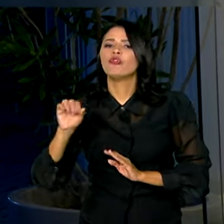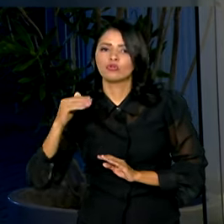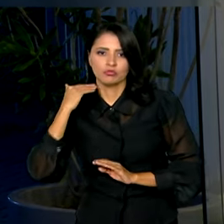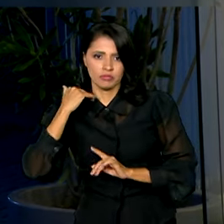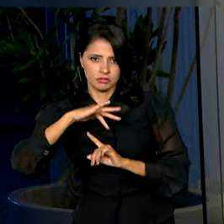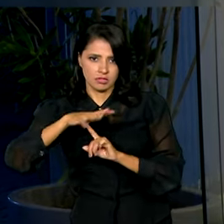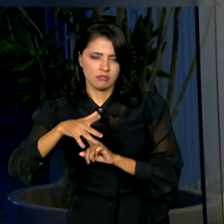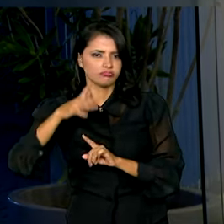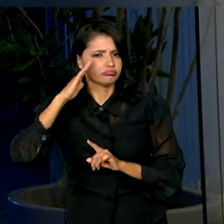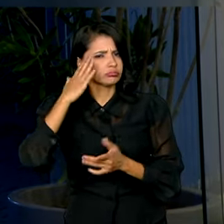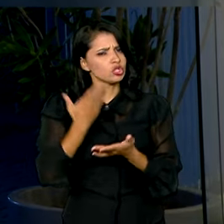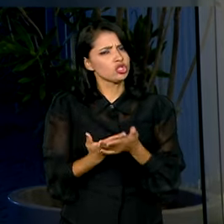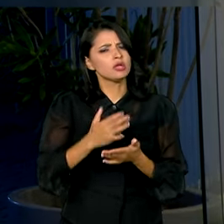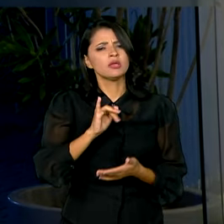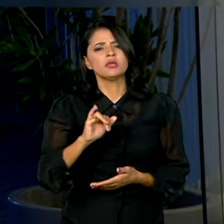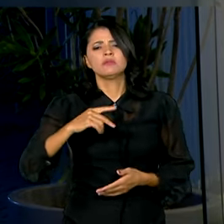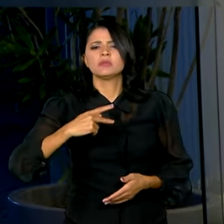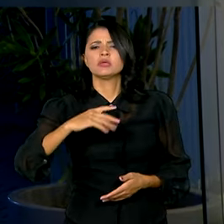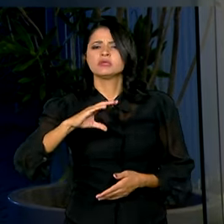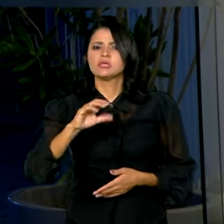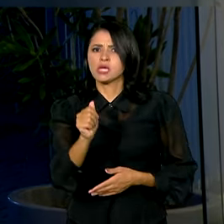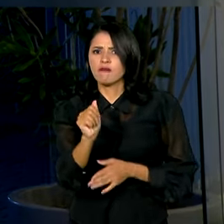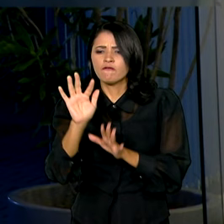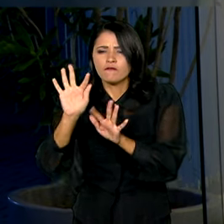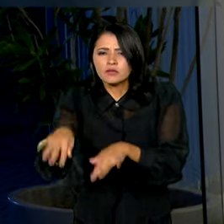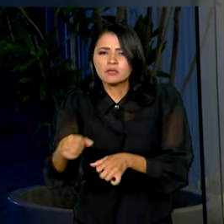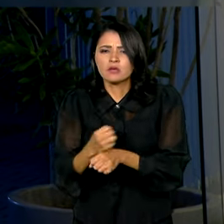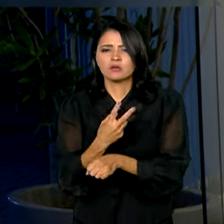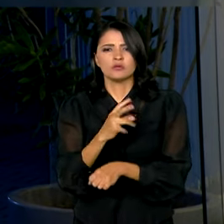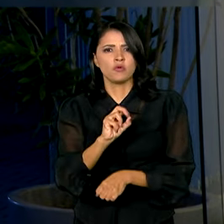o IPCA, vai fechar 2004 em